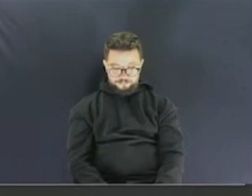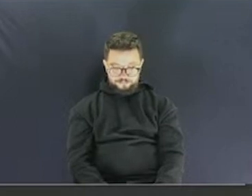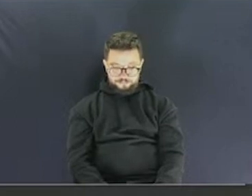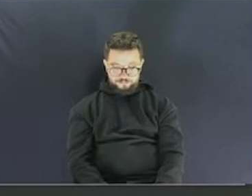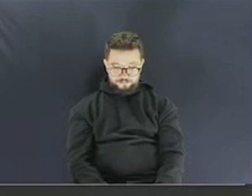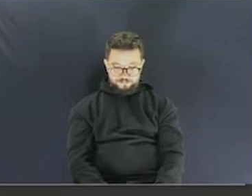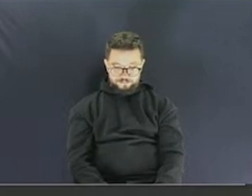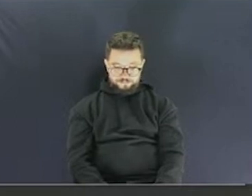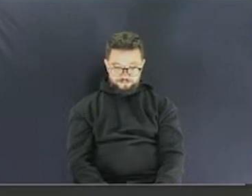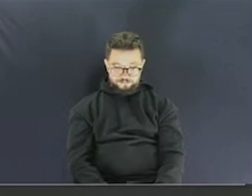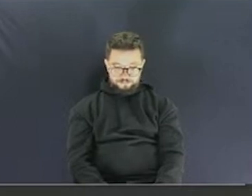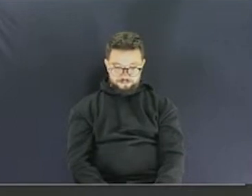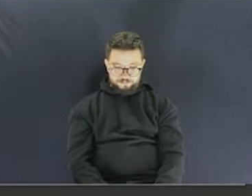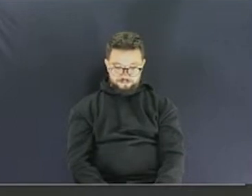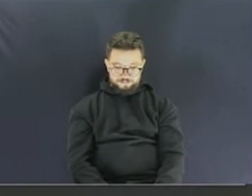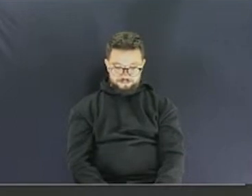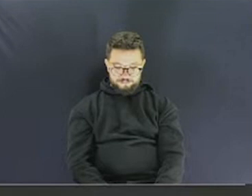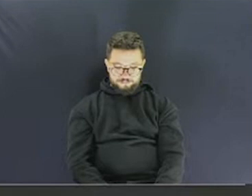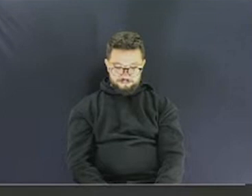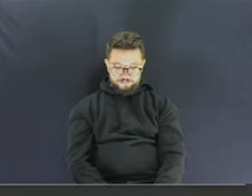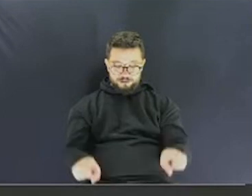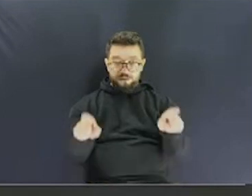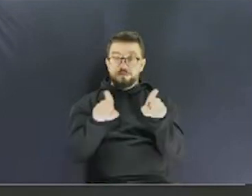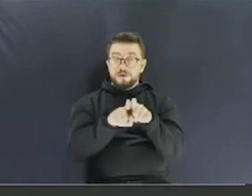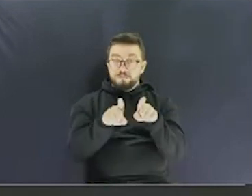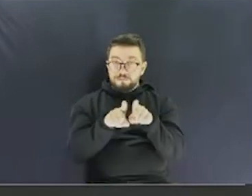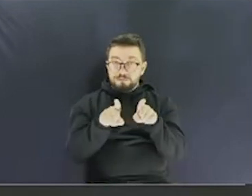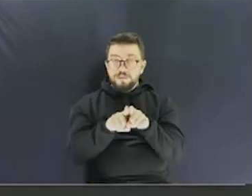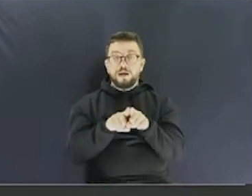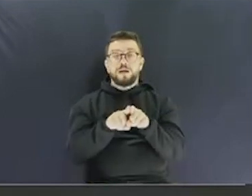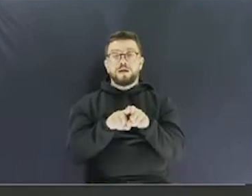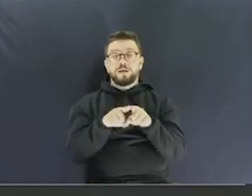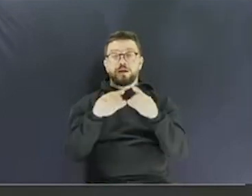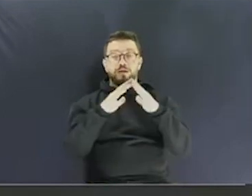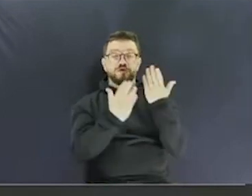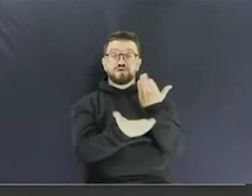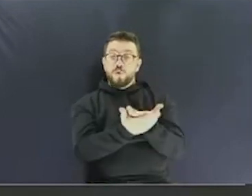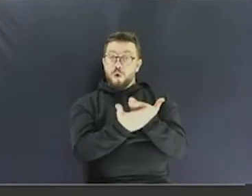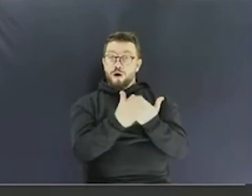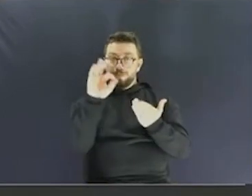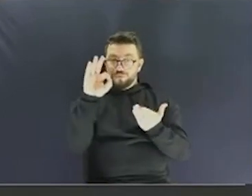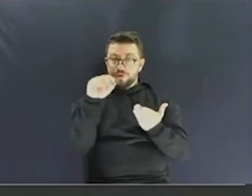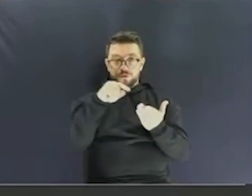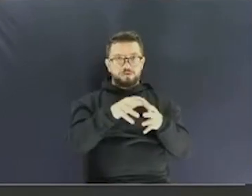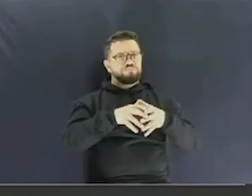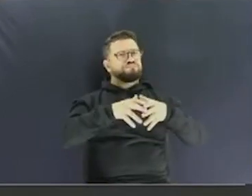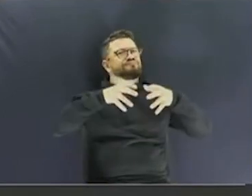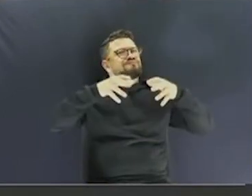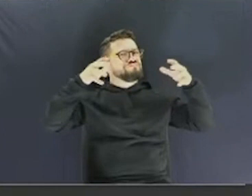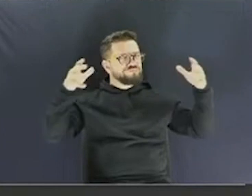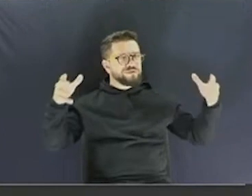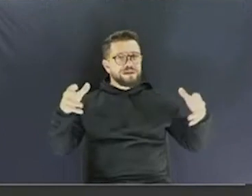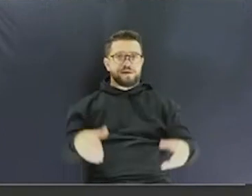das escolas também cresce bem além daquilo que a gente tinha previsto. Podemos ir para o próximo programa? Não, ainda